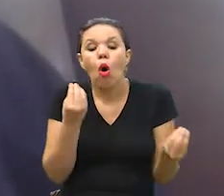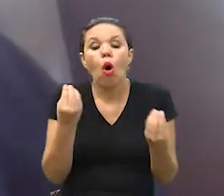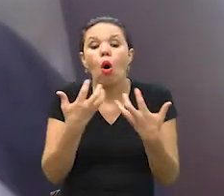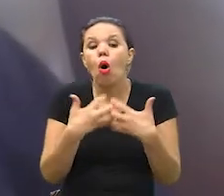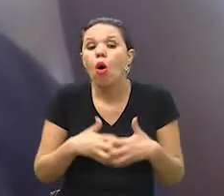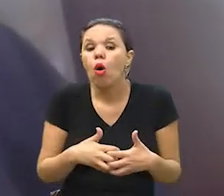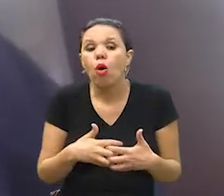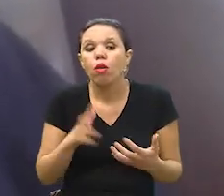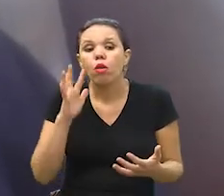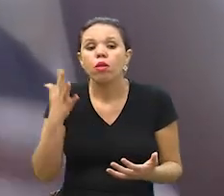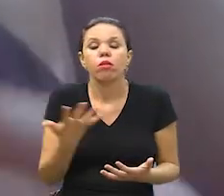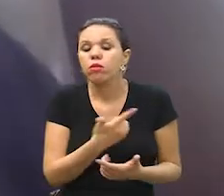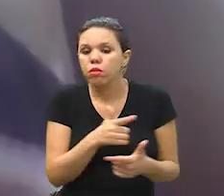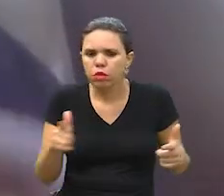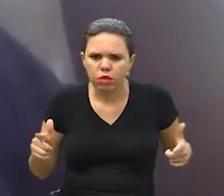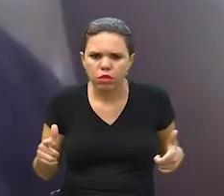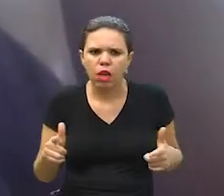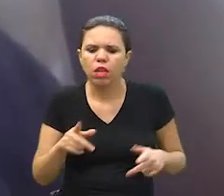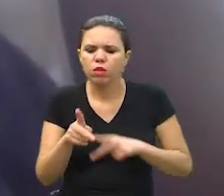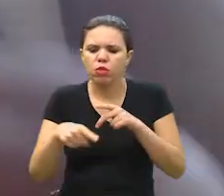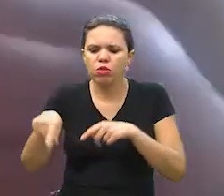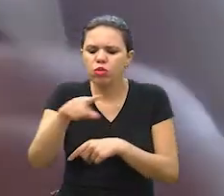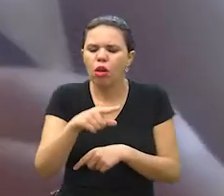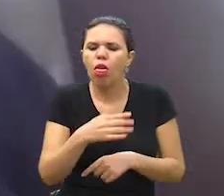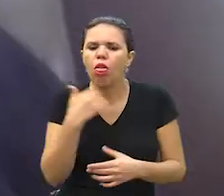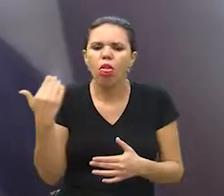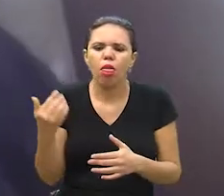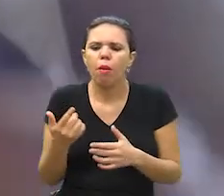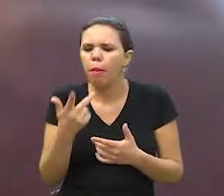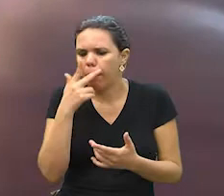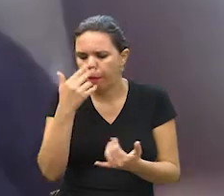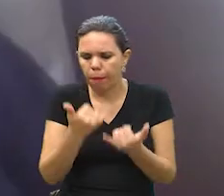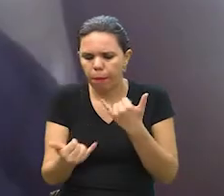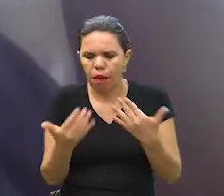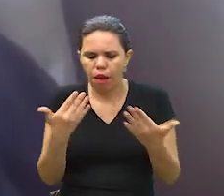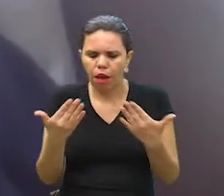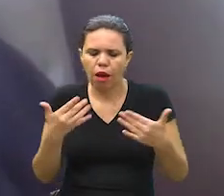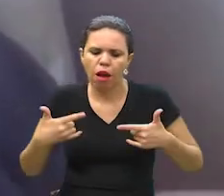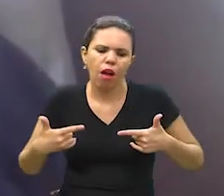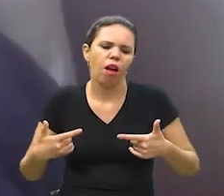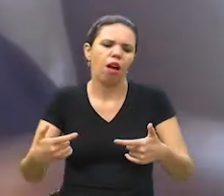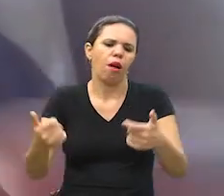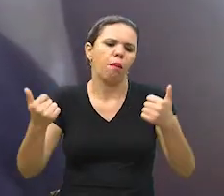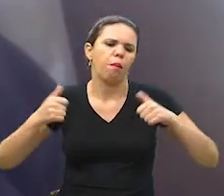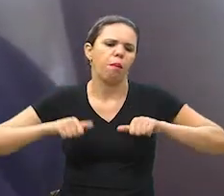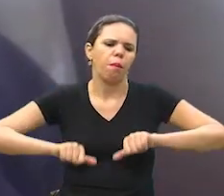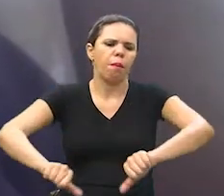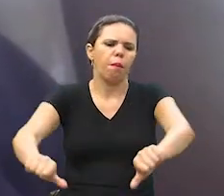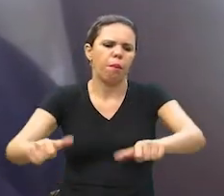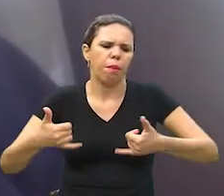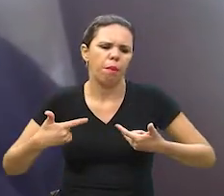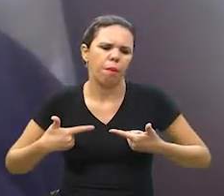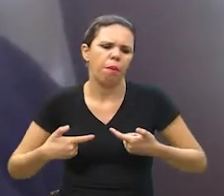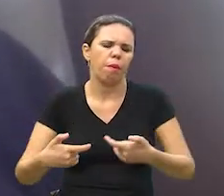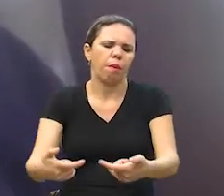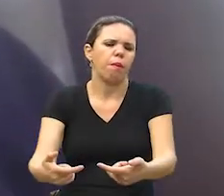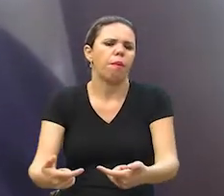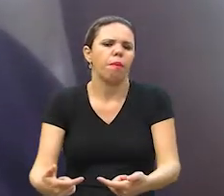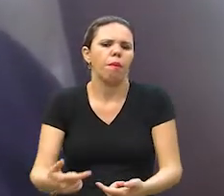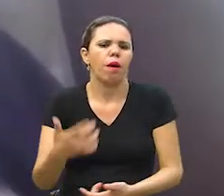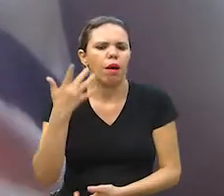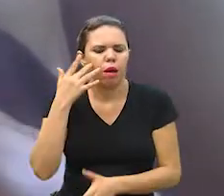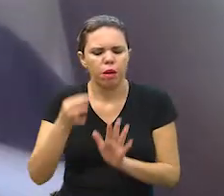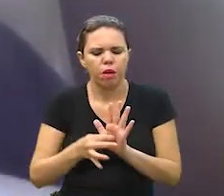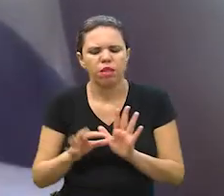estamos vivendo uma situação, nós estamos matando gente. É clima de guerra na pior batalha. Nós estamos na pior batalha, que para